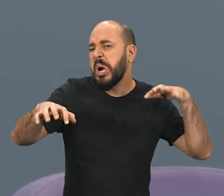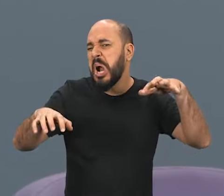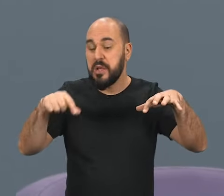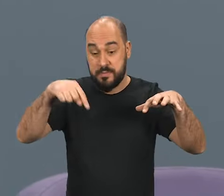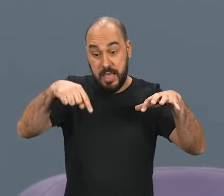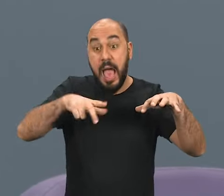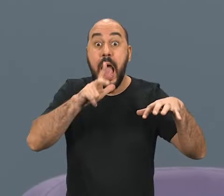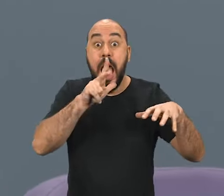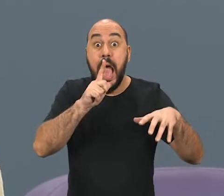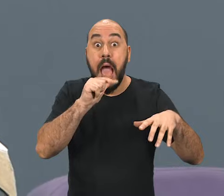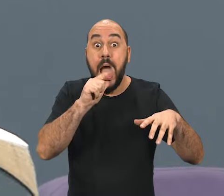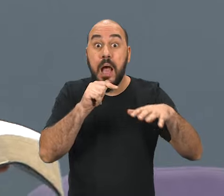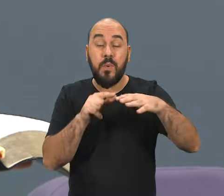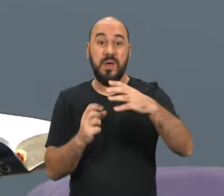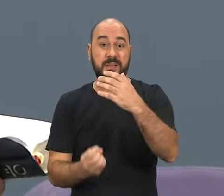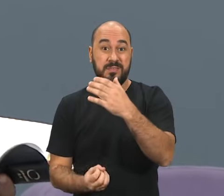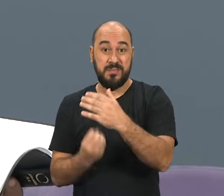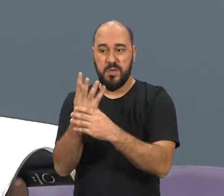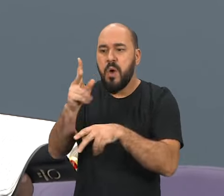porque água quer dizer povos,